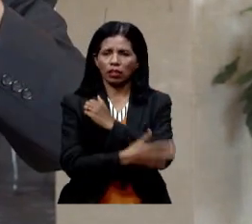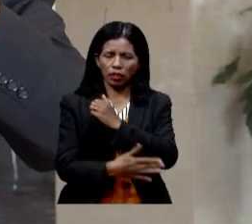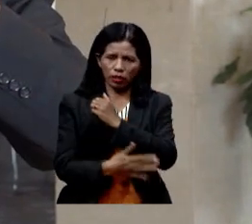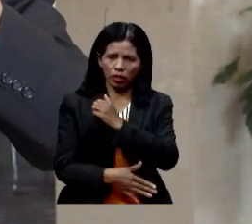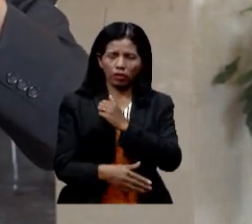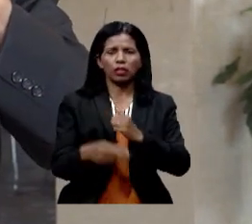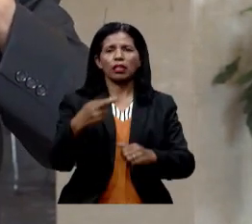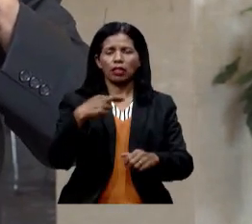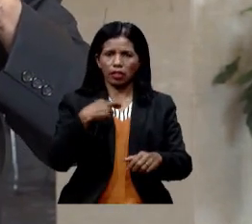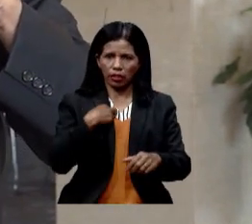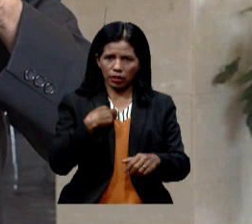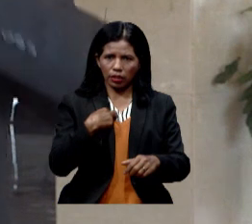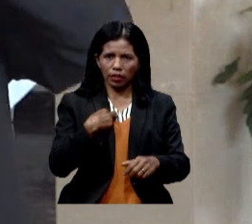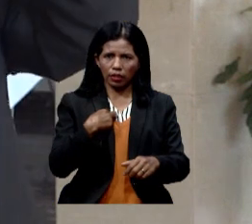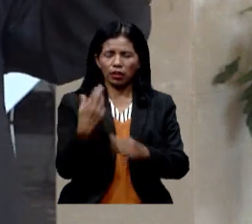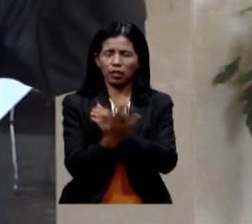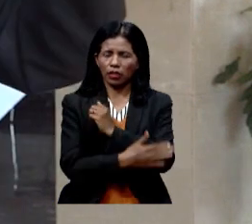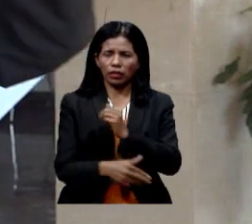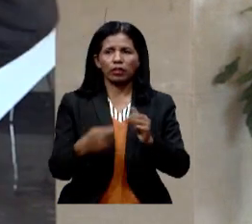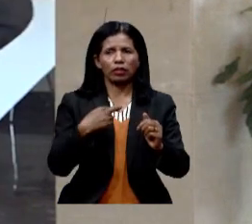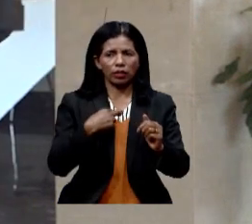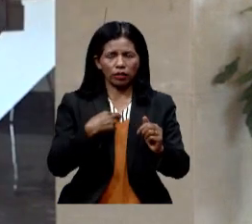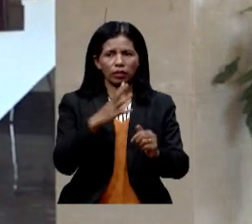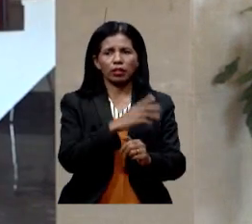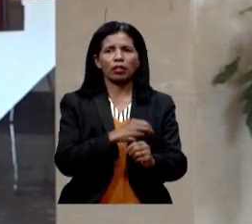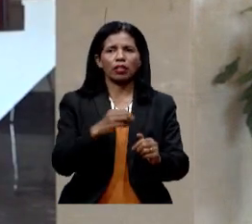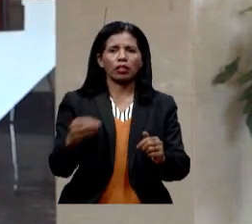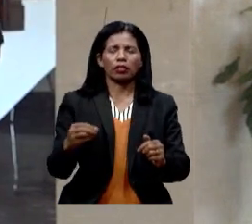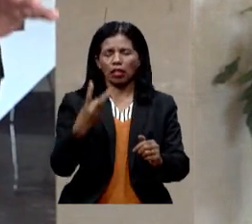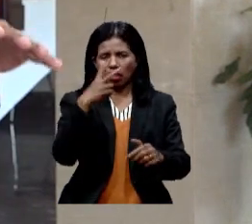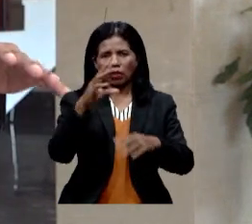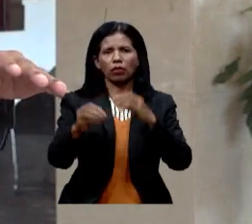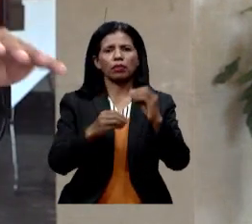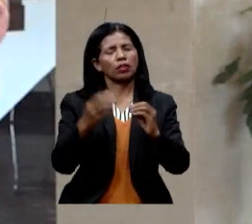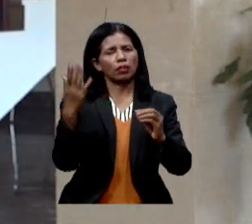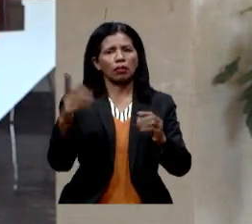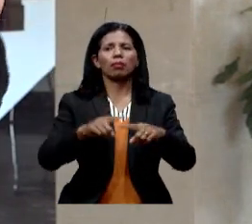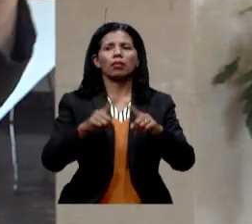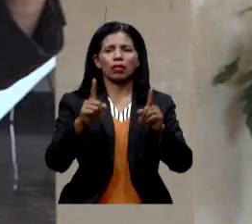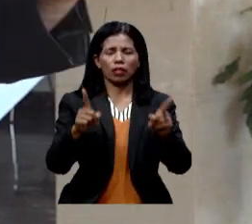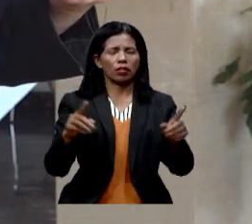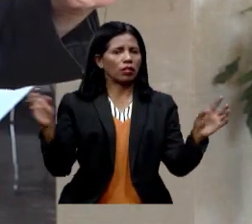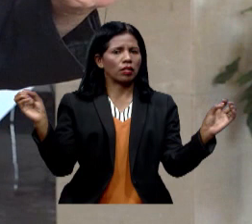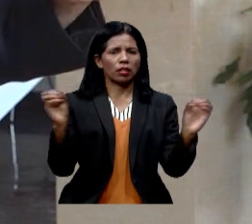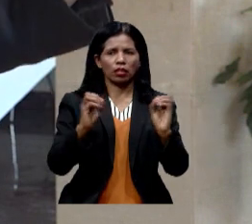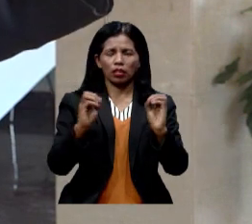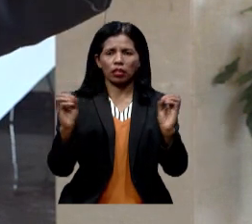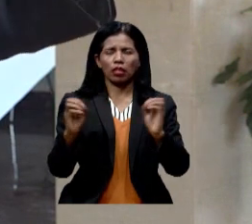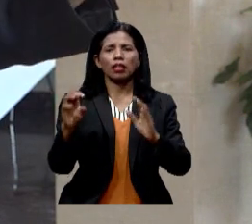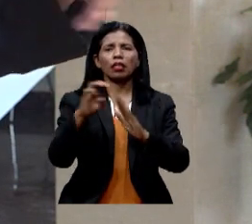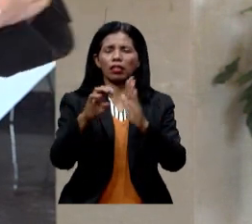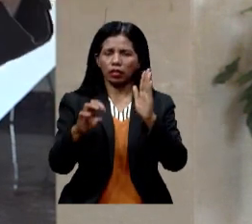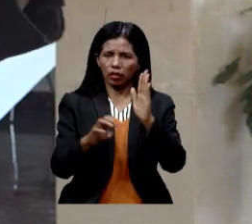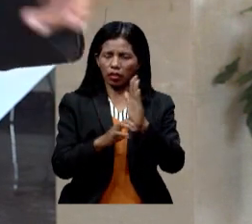rássic, ou violação bernê, violação bernubá, mas lá ia golpes de Estado, lá